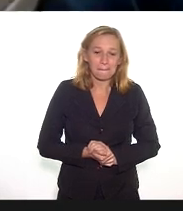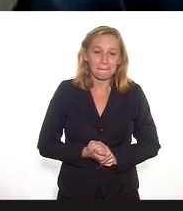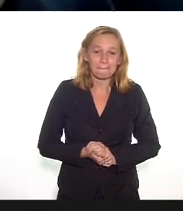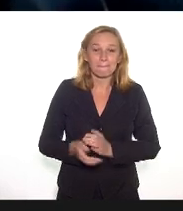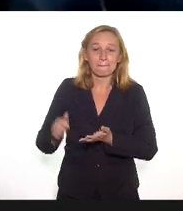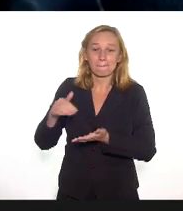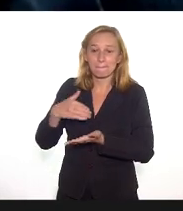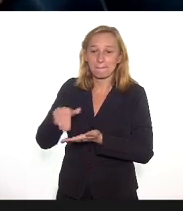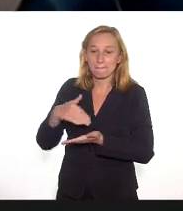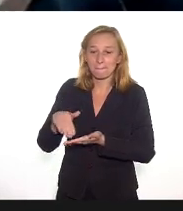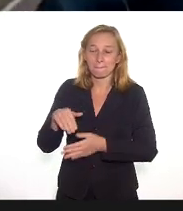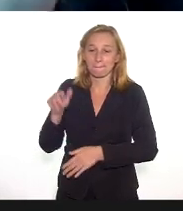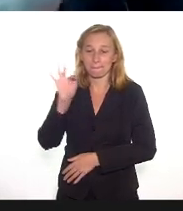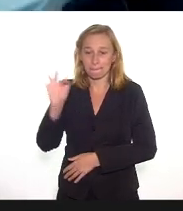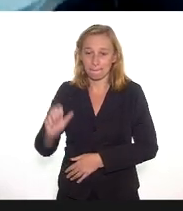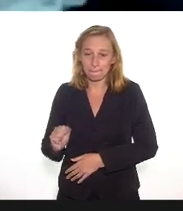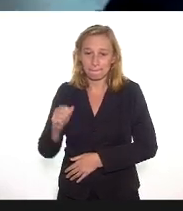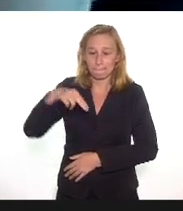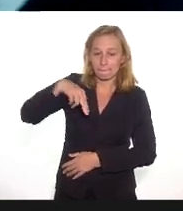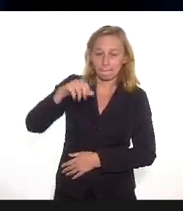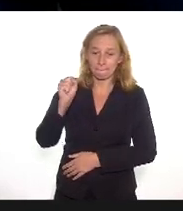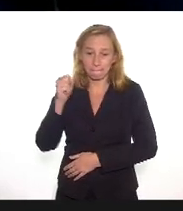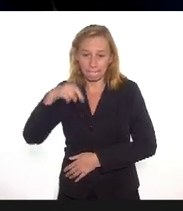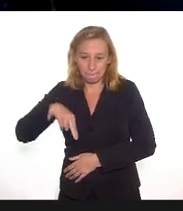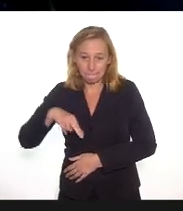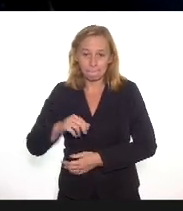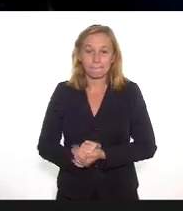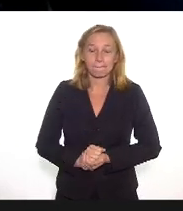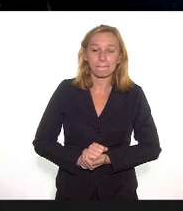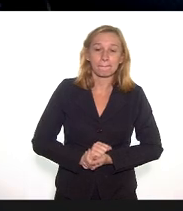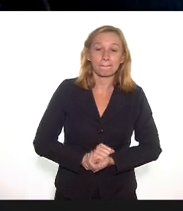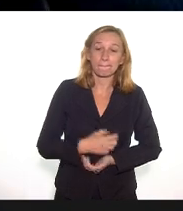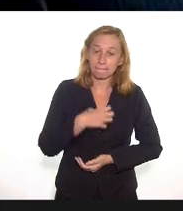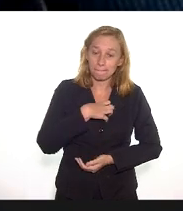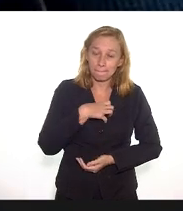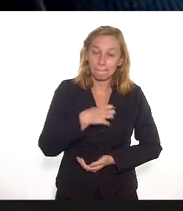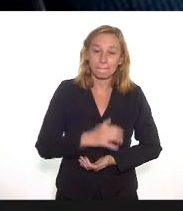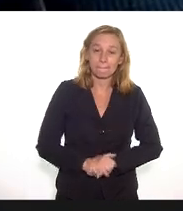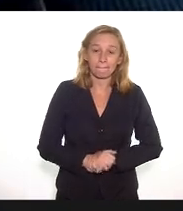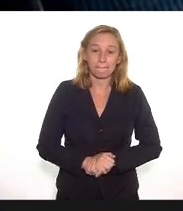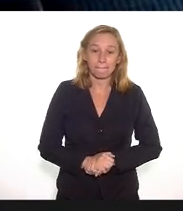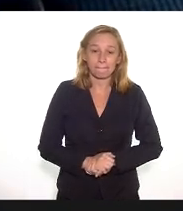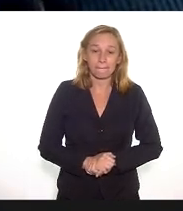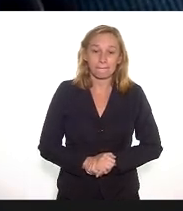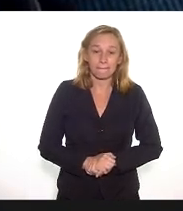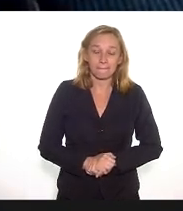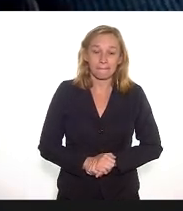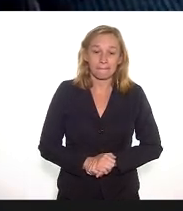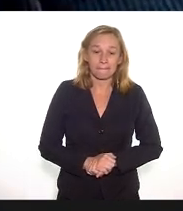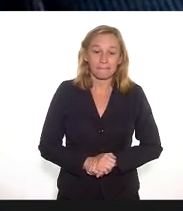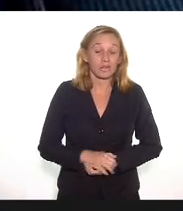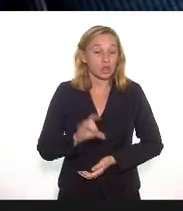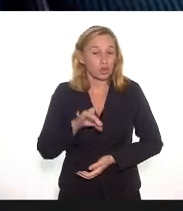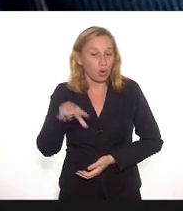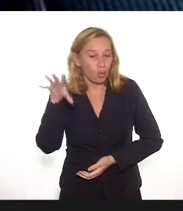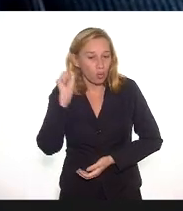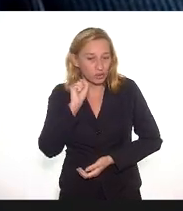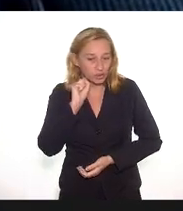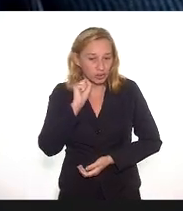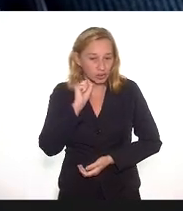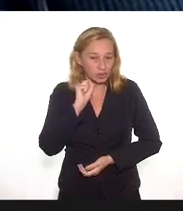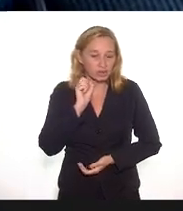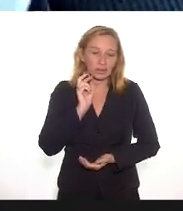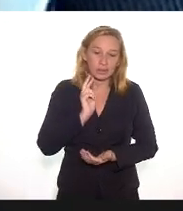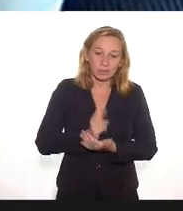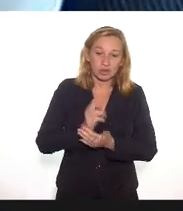secretário de Fazenda, Nelson Rocha, e, nesse sentido, eu me coloco como mero ouvinte. Tá? Ainda